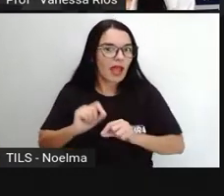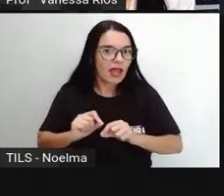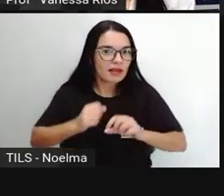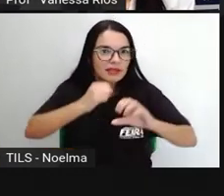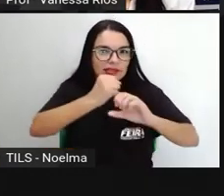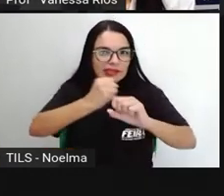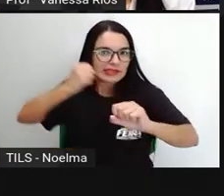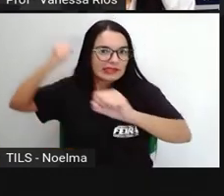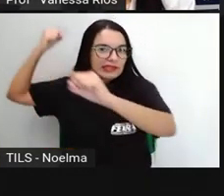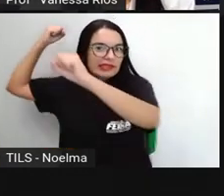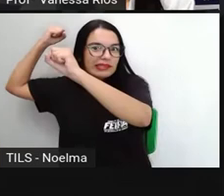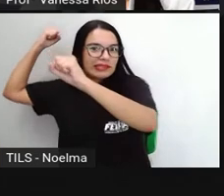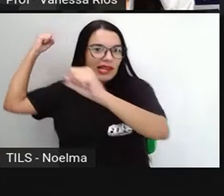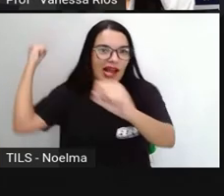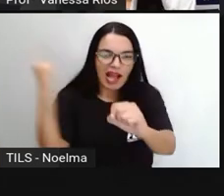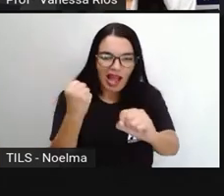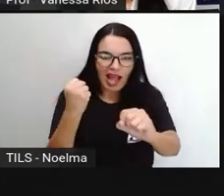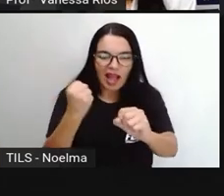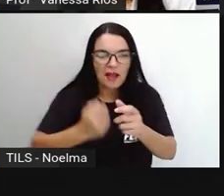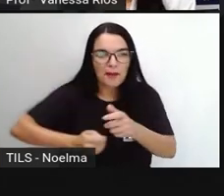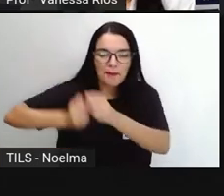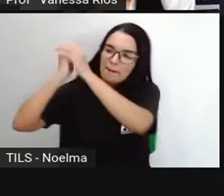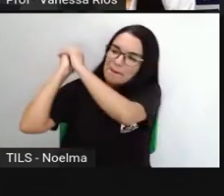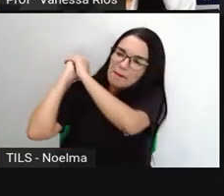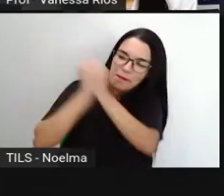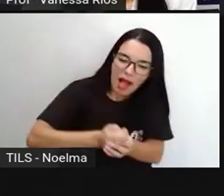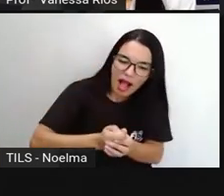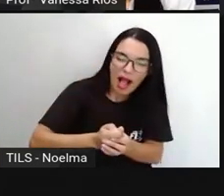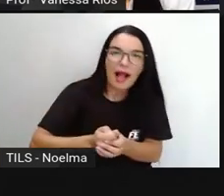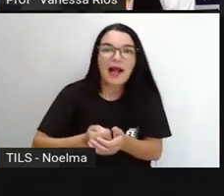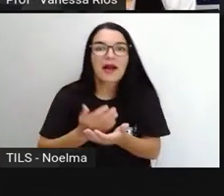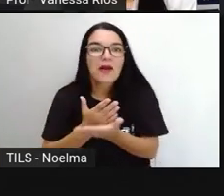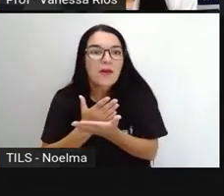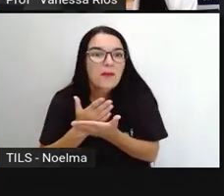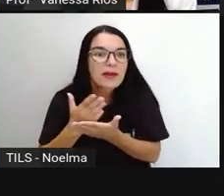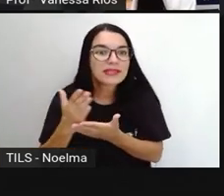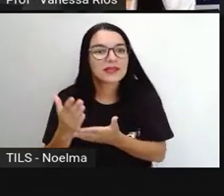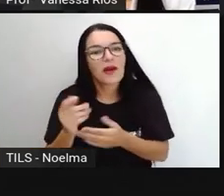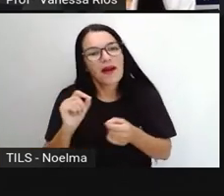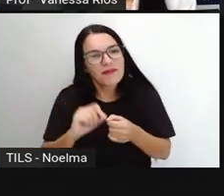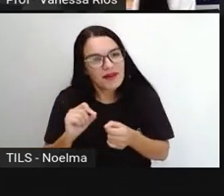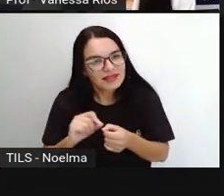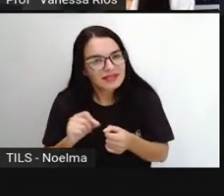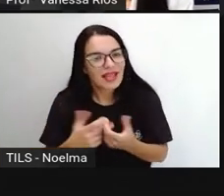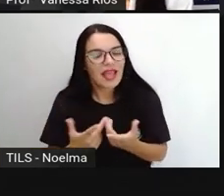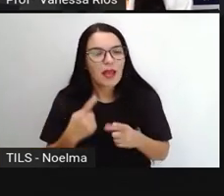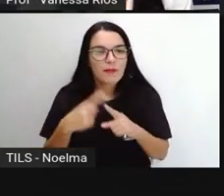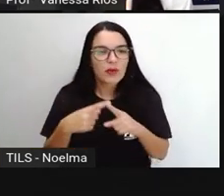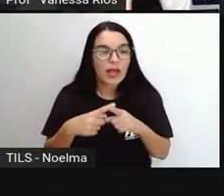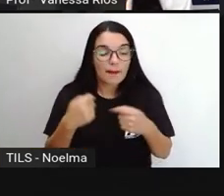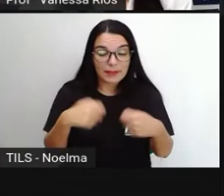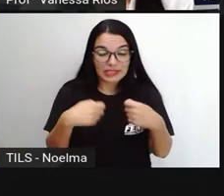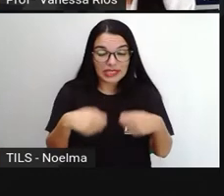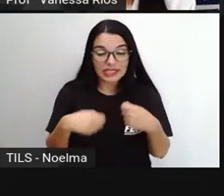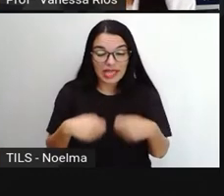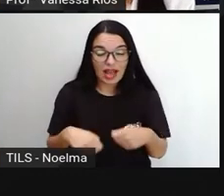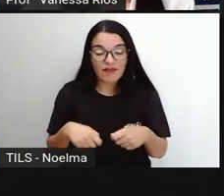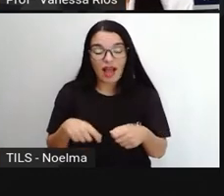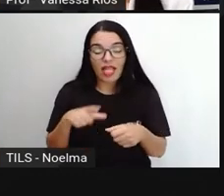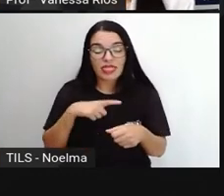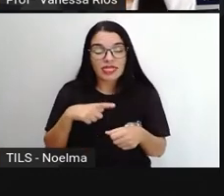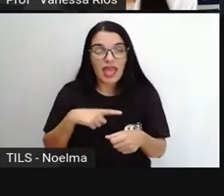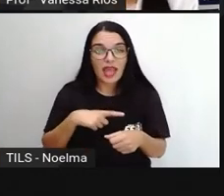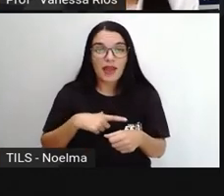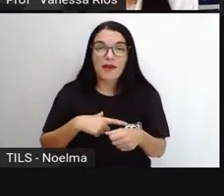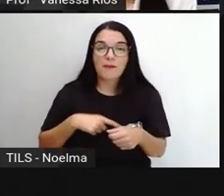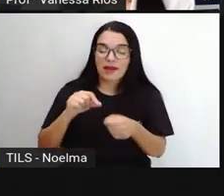como eles a encontravam, né, como eles não tinham ainda a noção ou desenvolvimento para a construção, né,